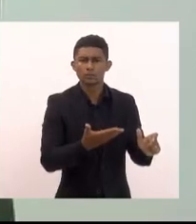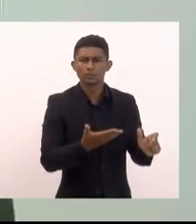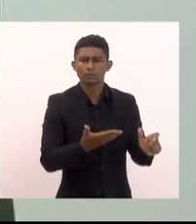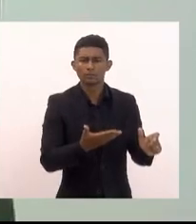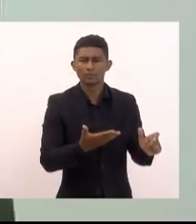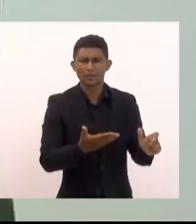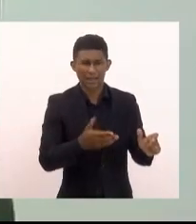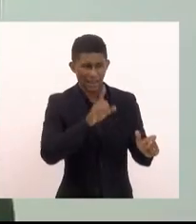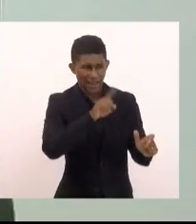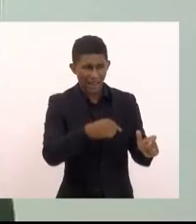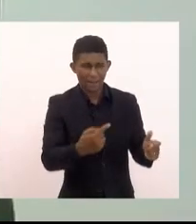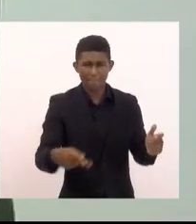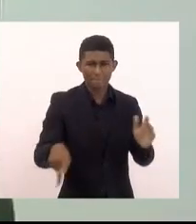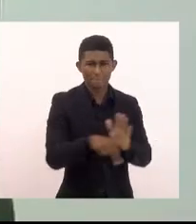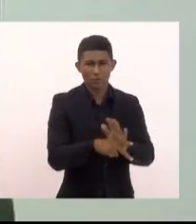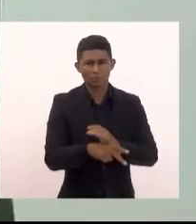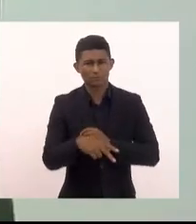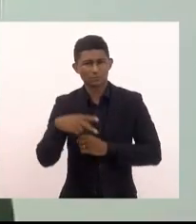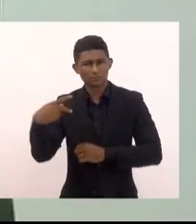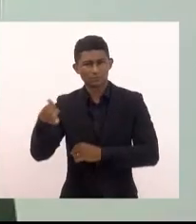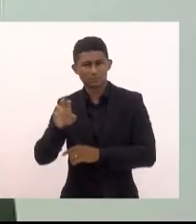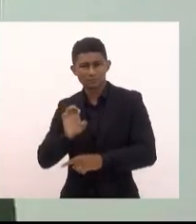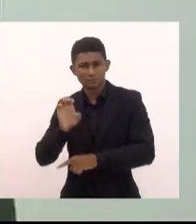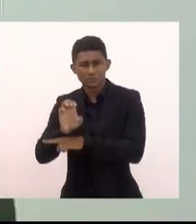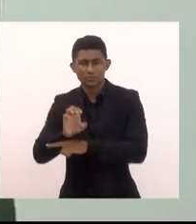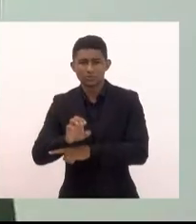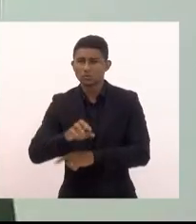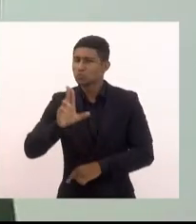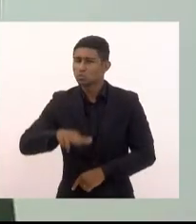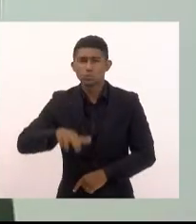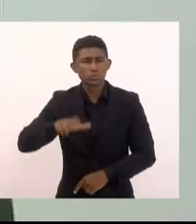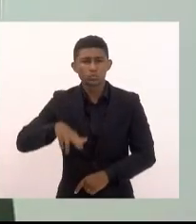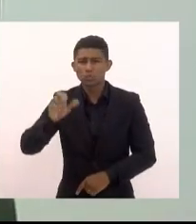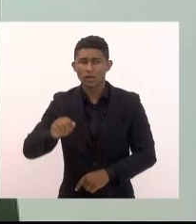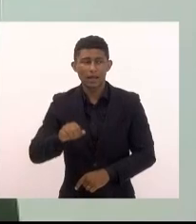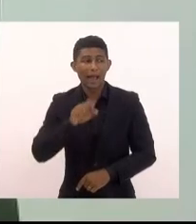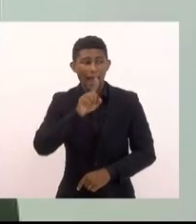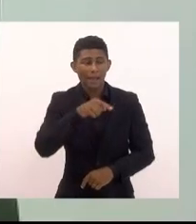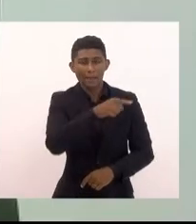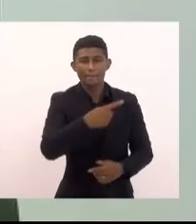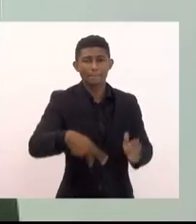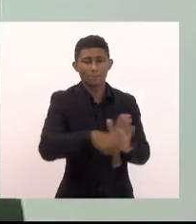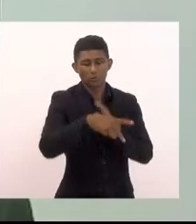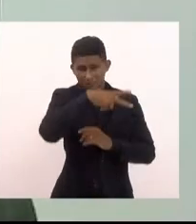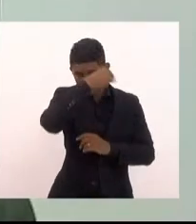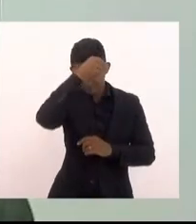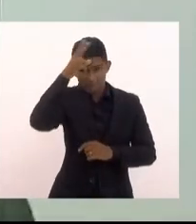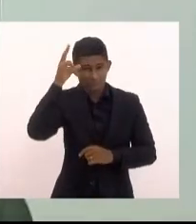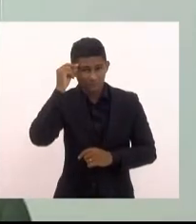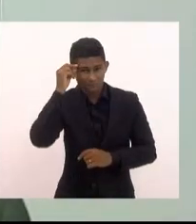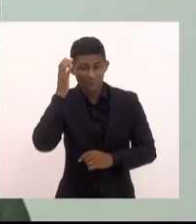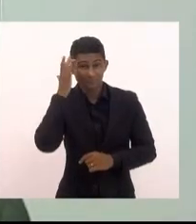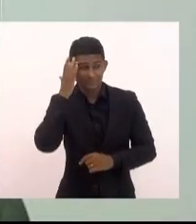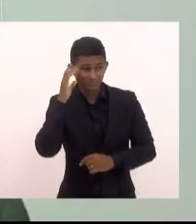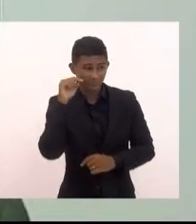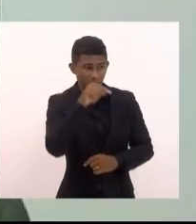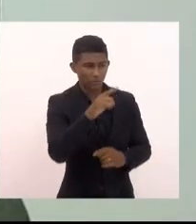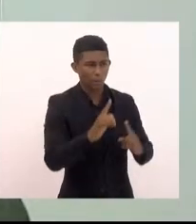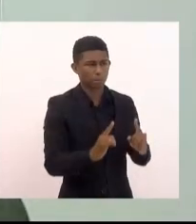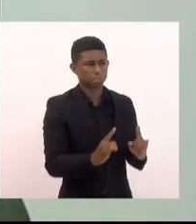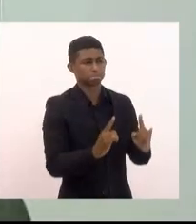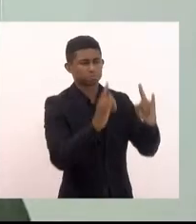de domínio do Estado, ele é municipal. No meu entendimento, destinará o imóvel e não